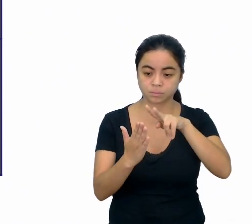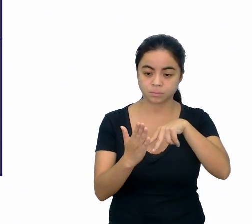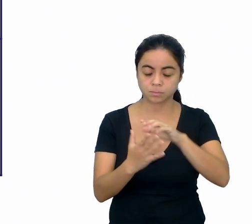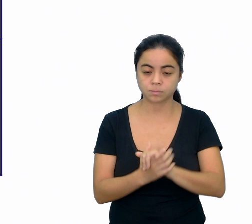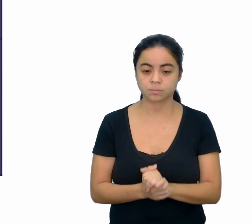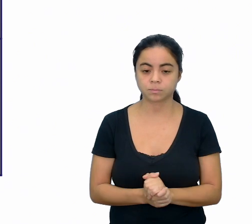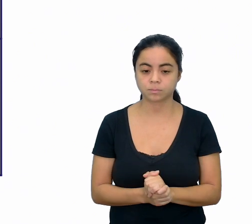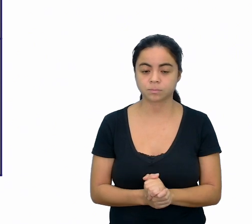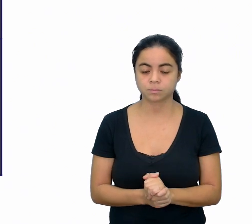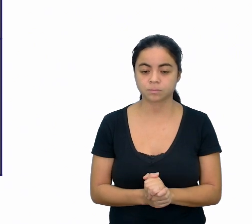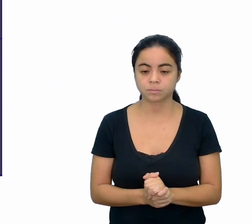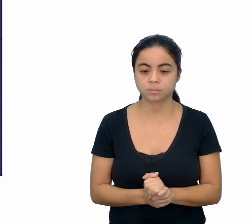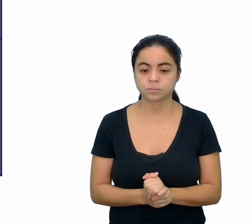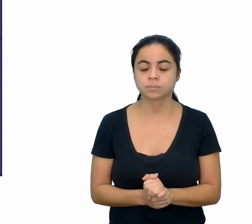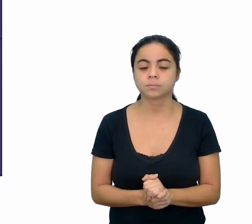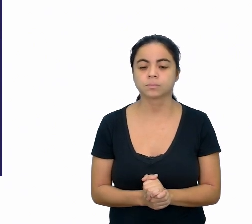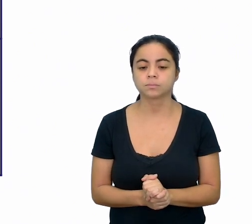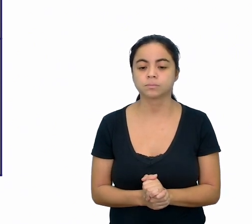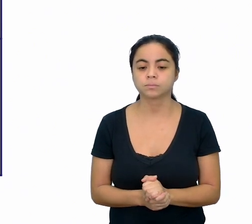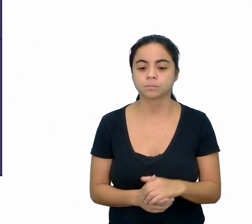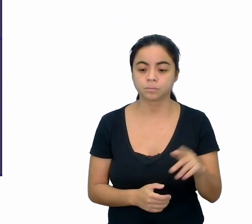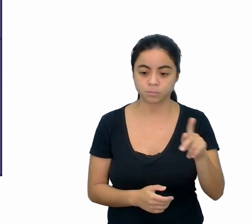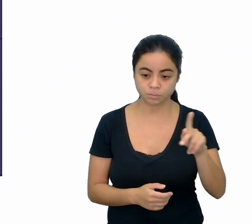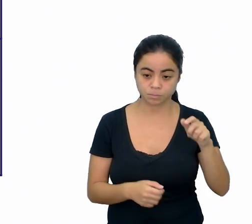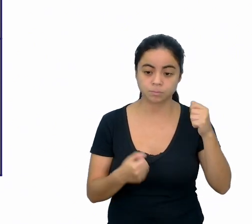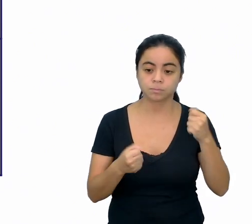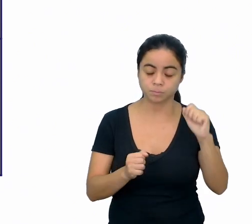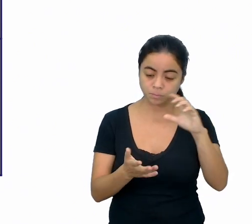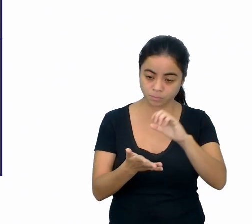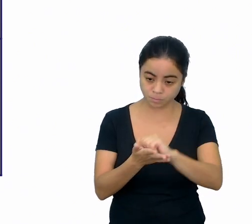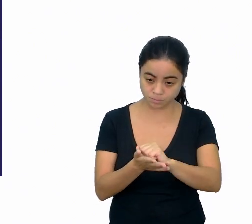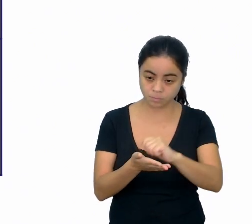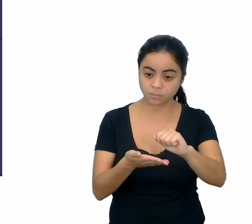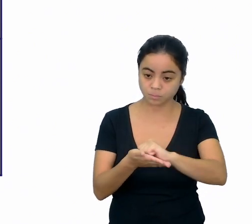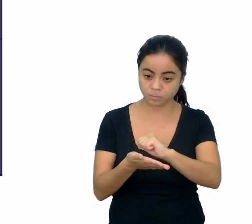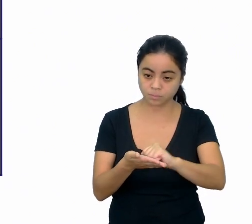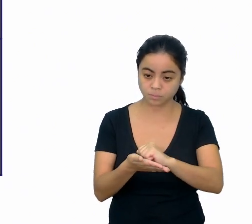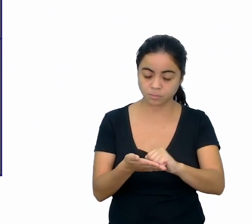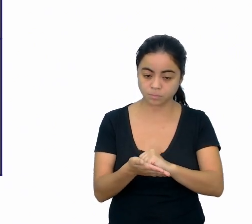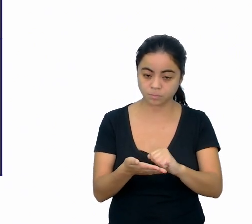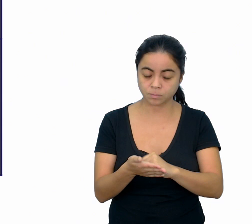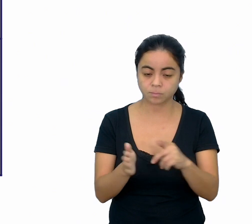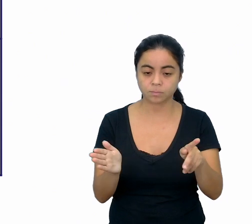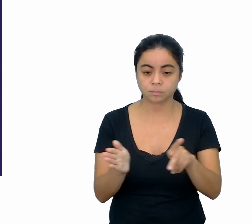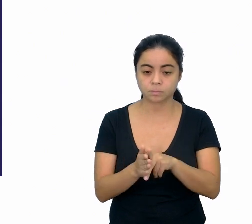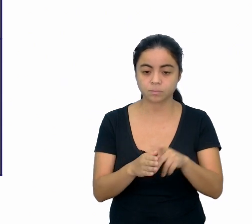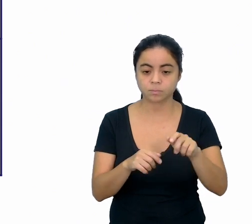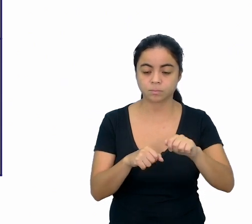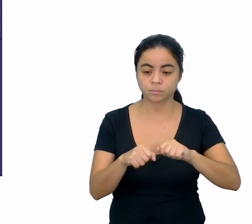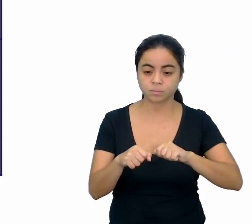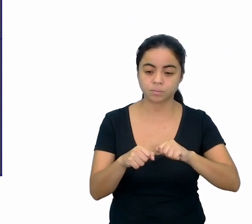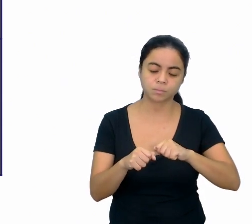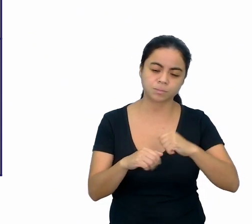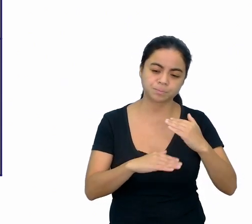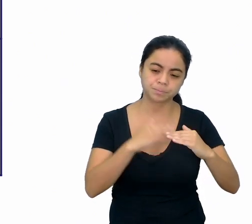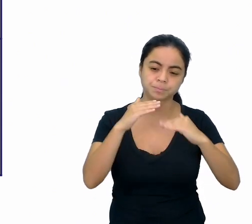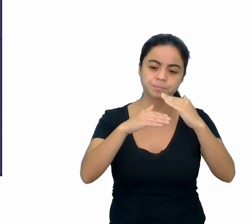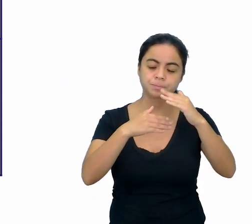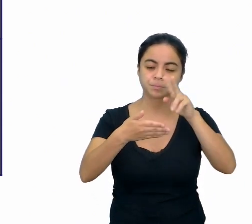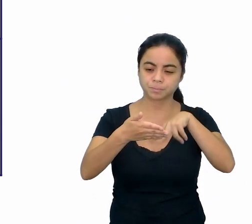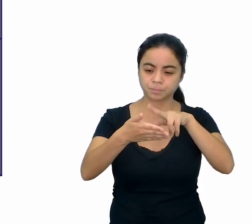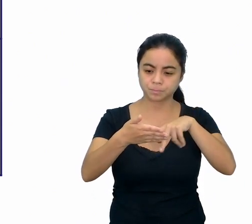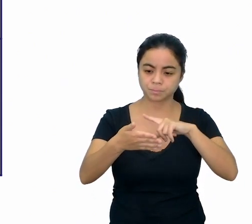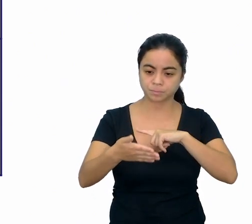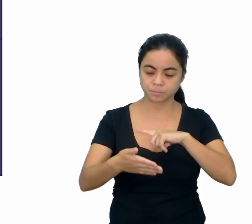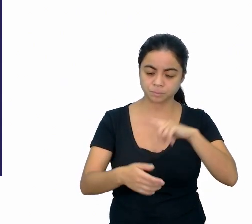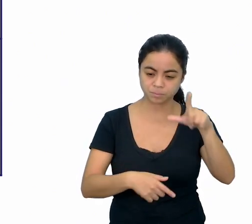ser registrada no material. E vale a pena comentar que é parte da formação de leitores ter